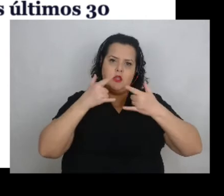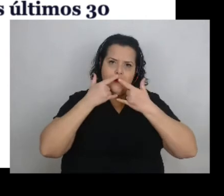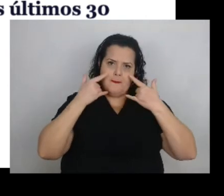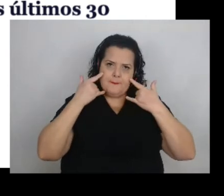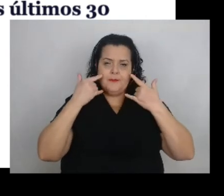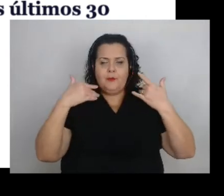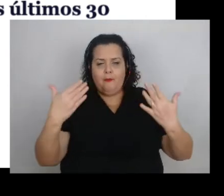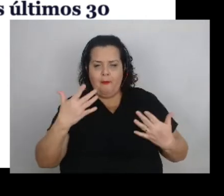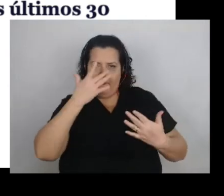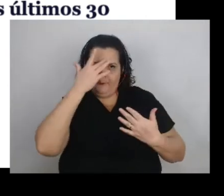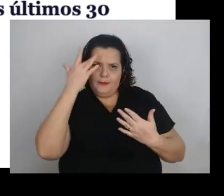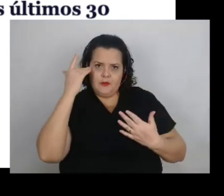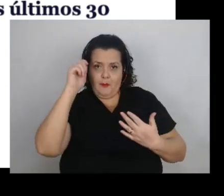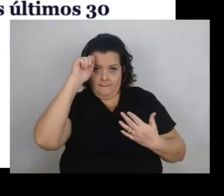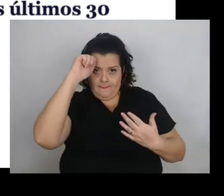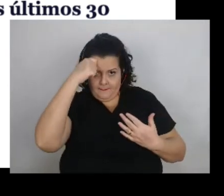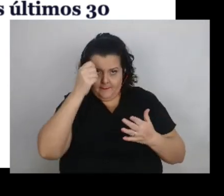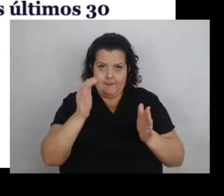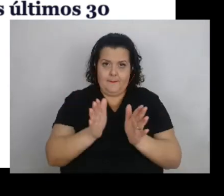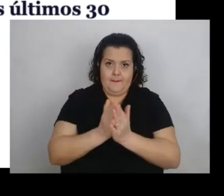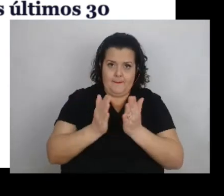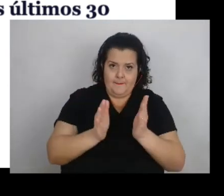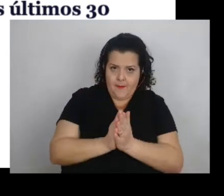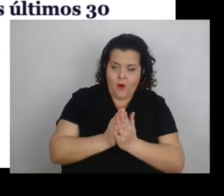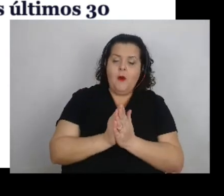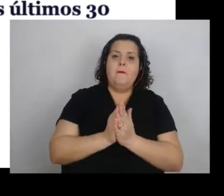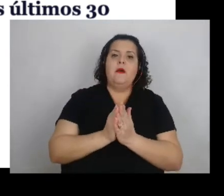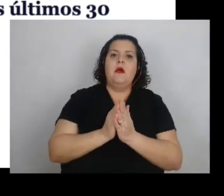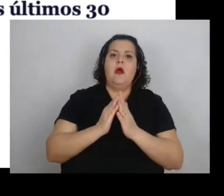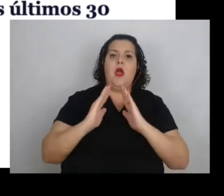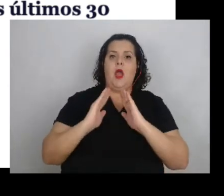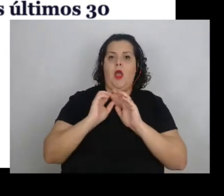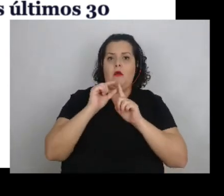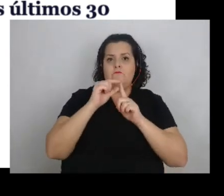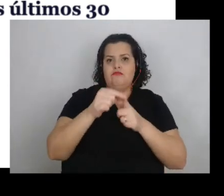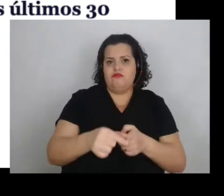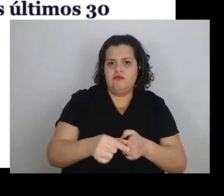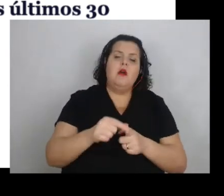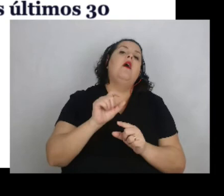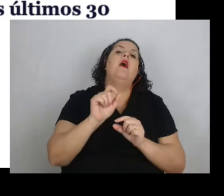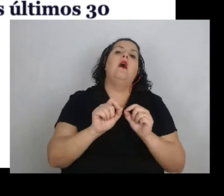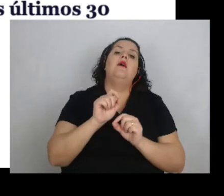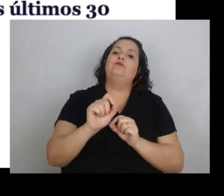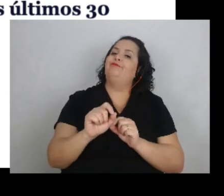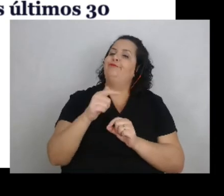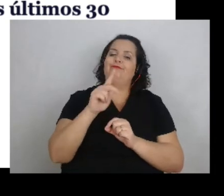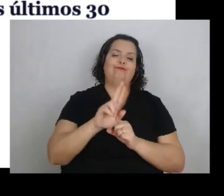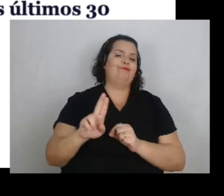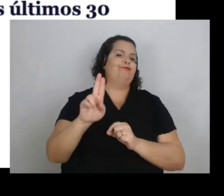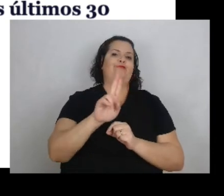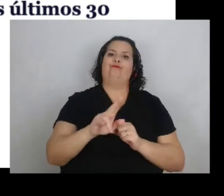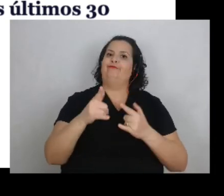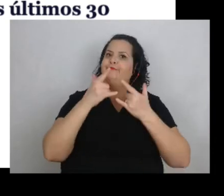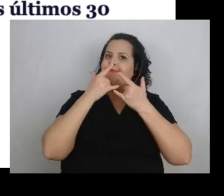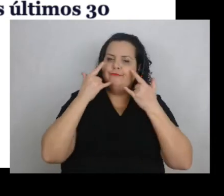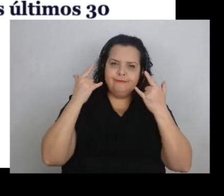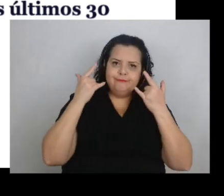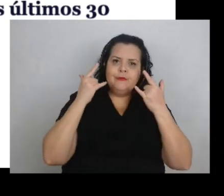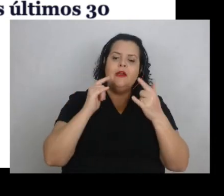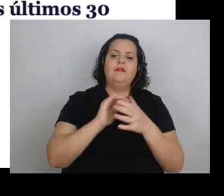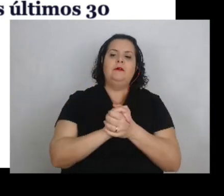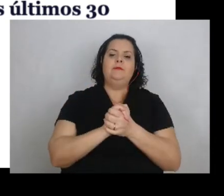periferias. E um dado muito importante, que caracteriza algo que nós estamos vivendo fortemente no nosso país.